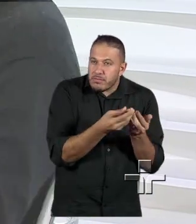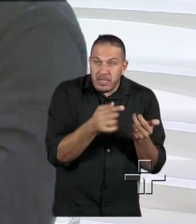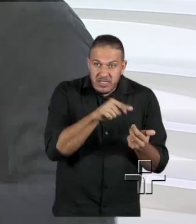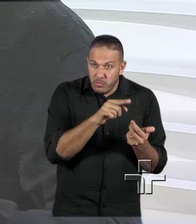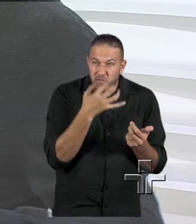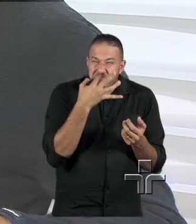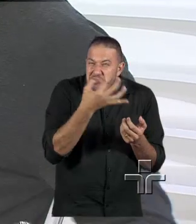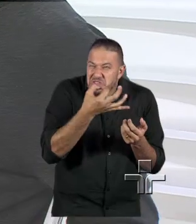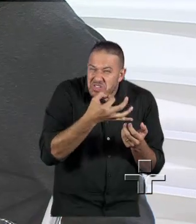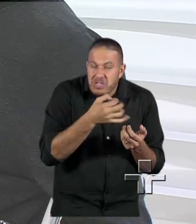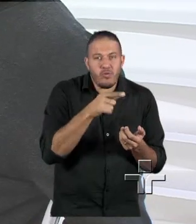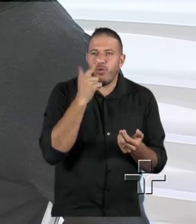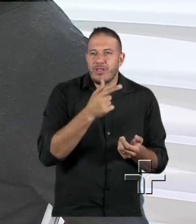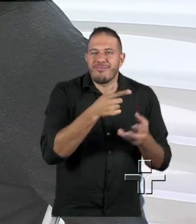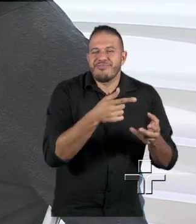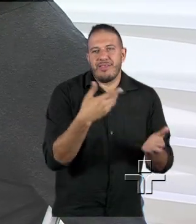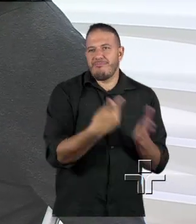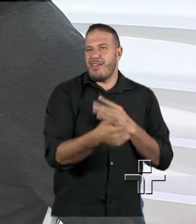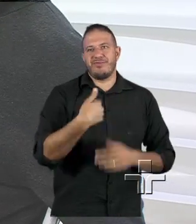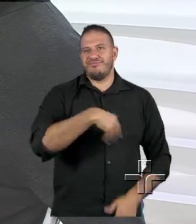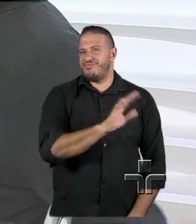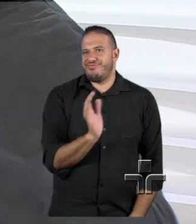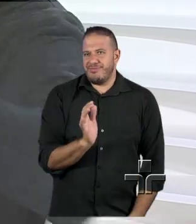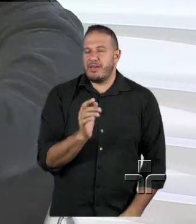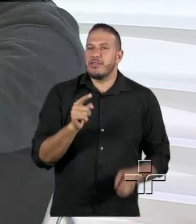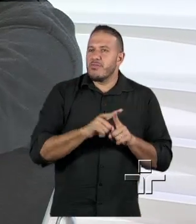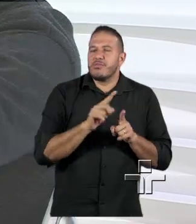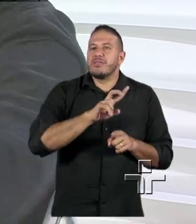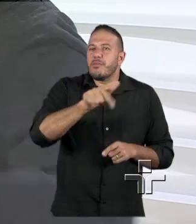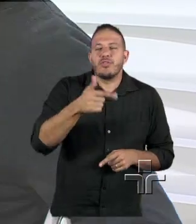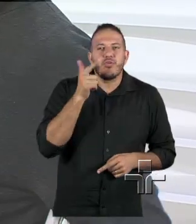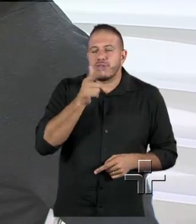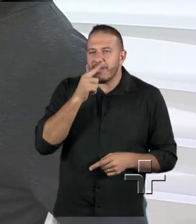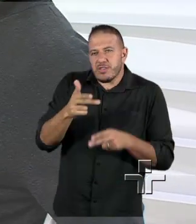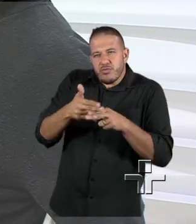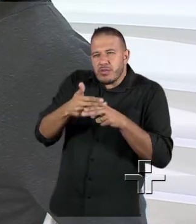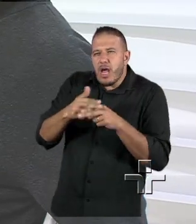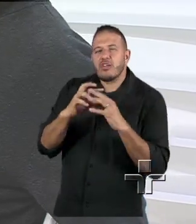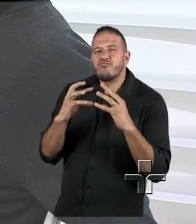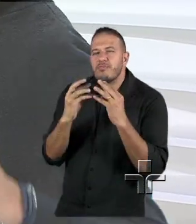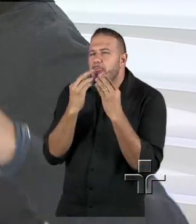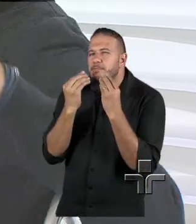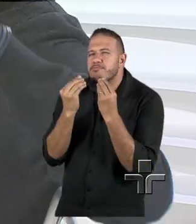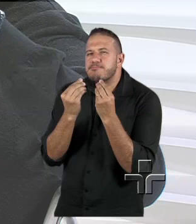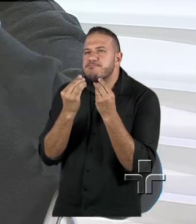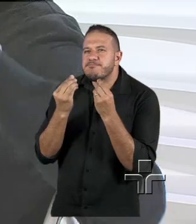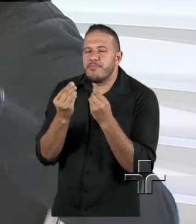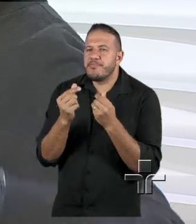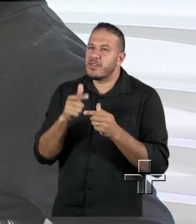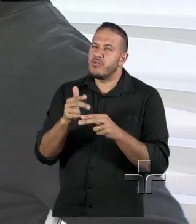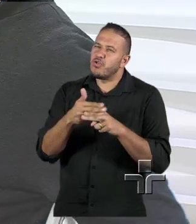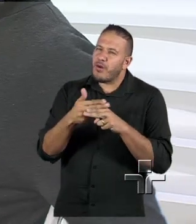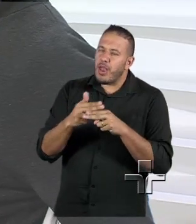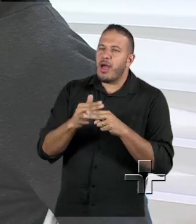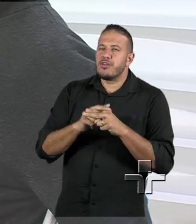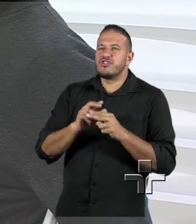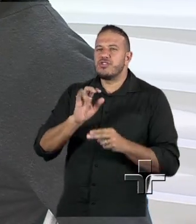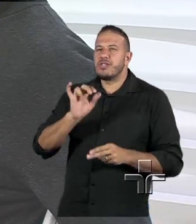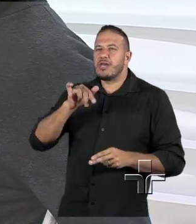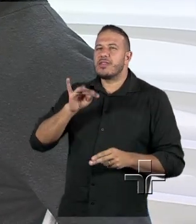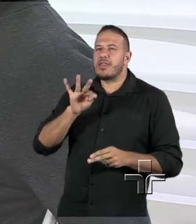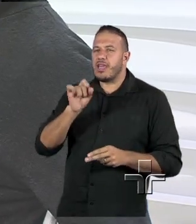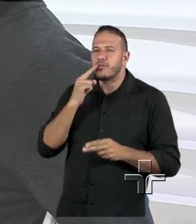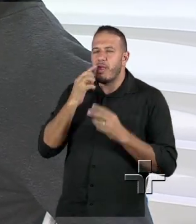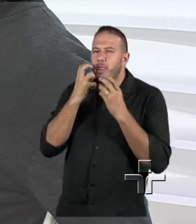como recuperar aquilo, né? Então você não vai poder fazer um chocolate intenso. Você vai ter que fazer um chocolate com menos intensidade,